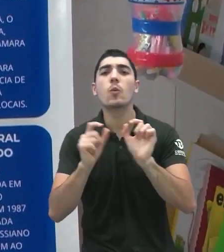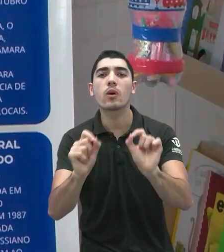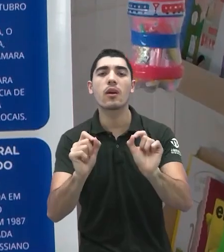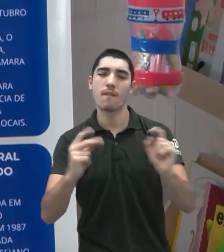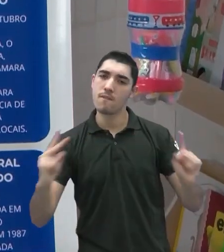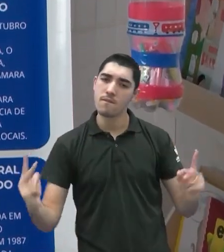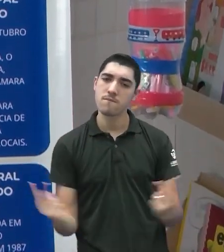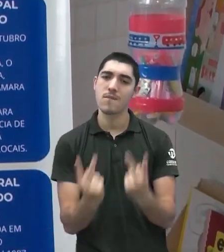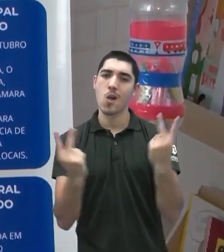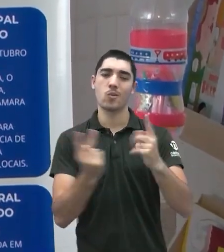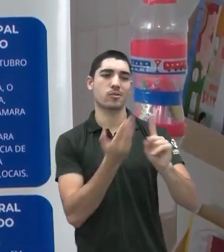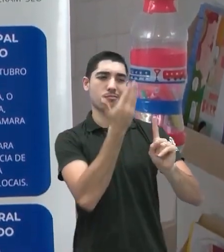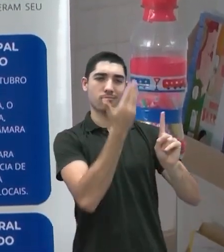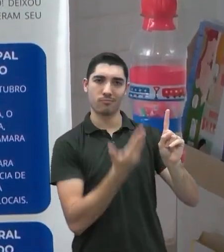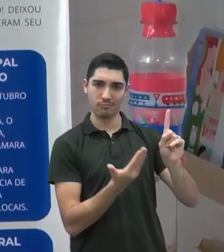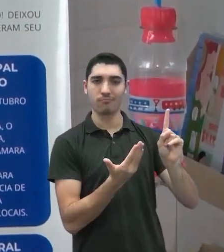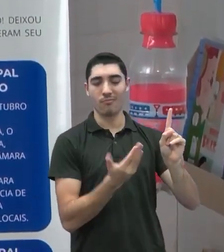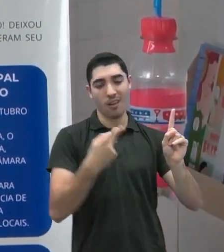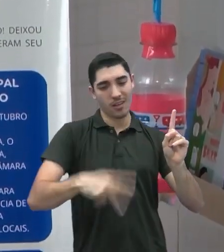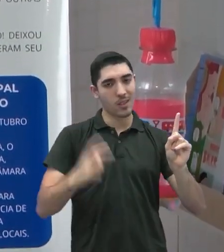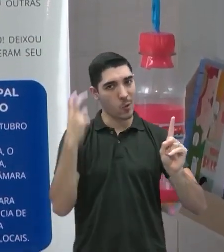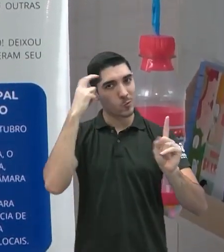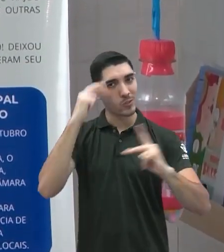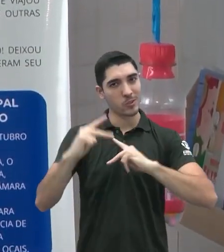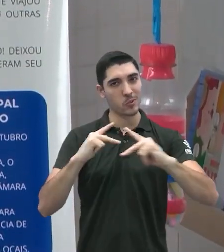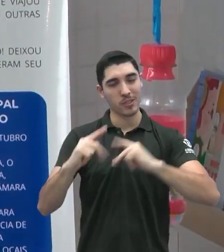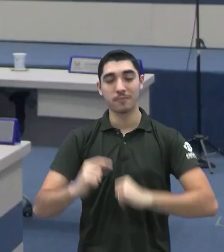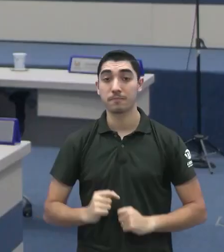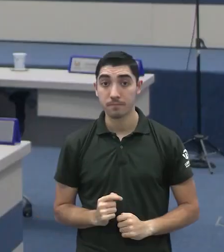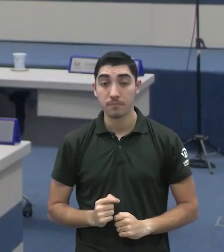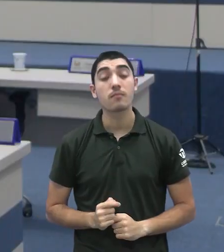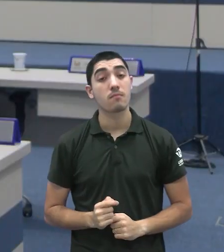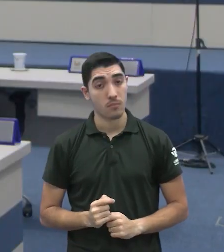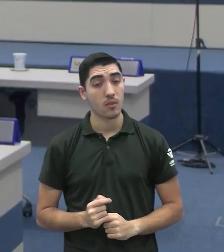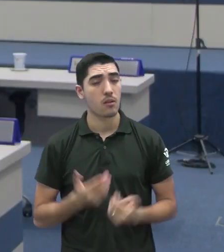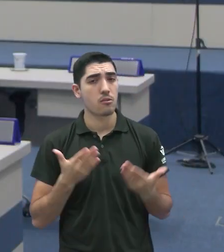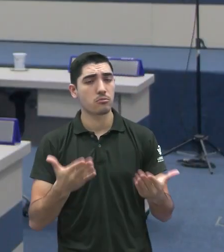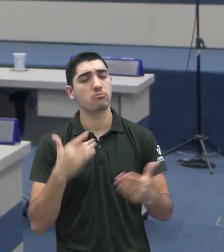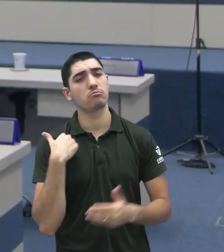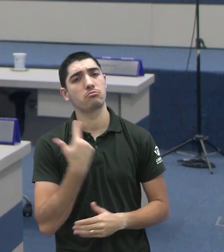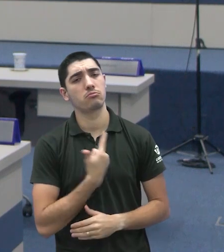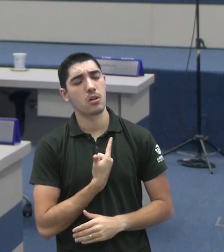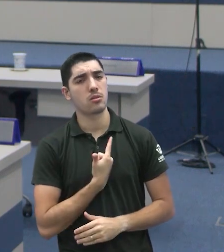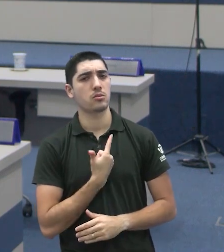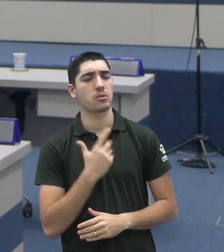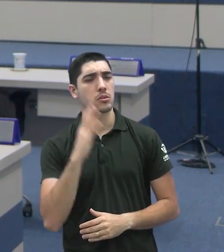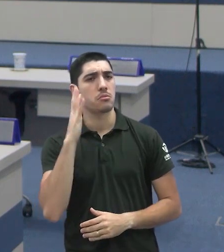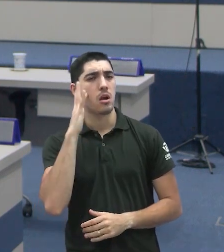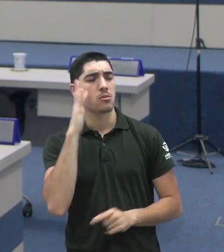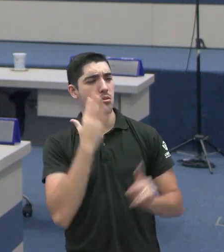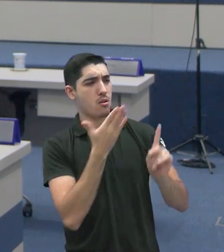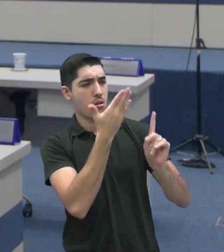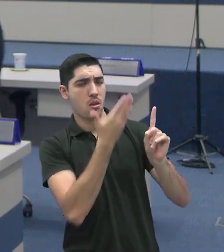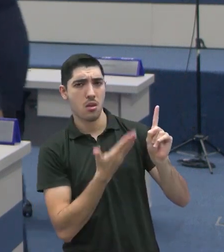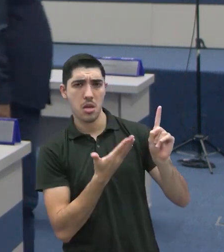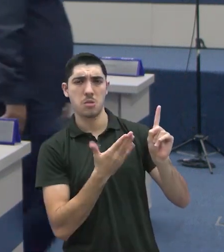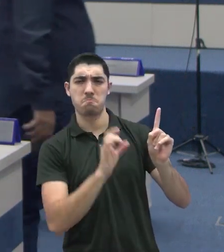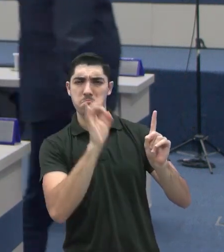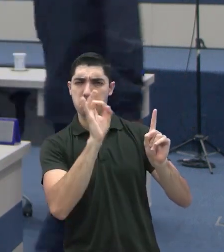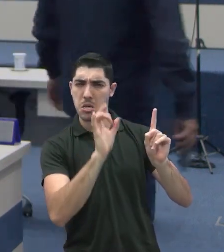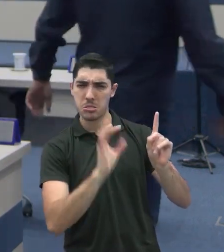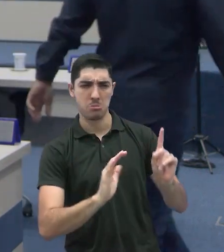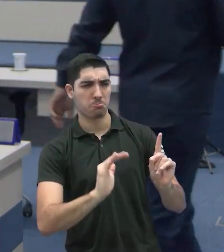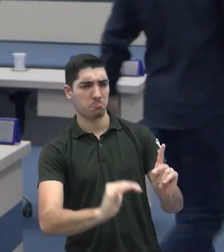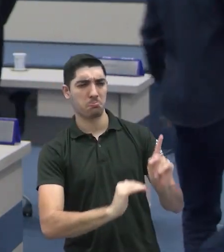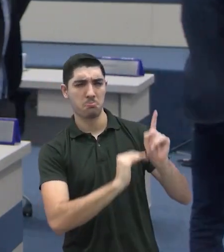de valorizar esse grande nome da cultura joseense. Então, o que nós queremos? Pegar toda essa notoriedade